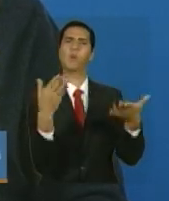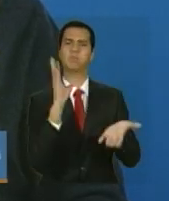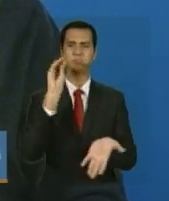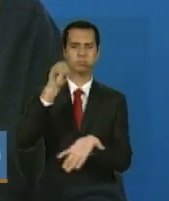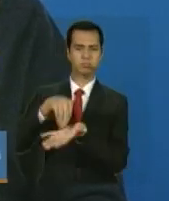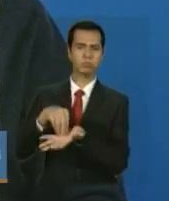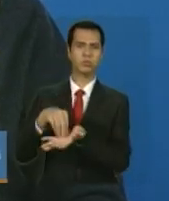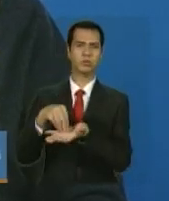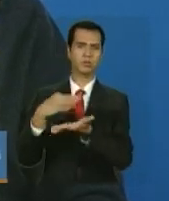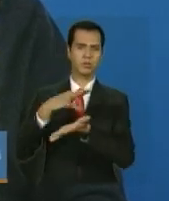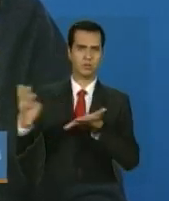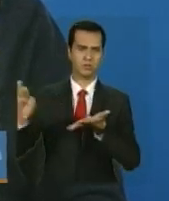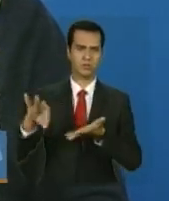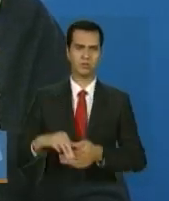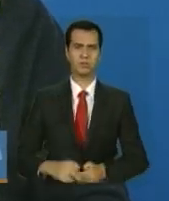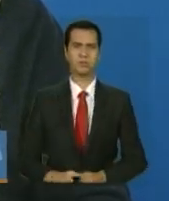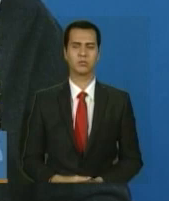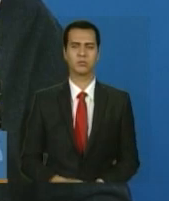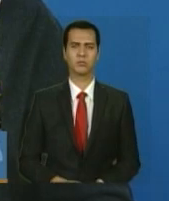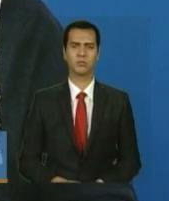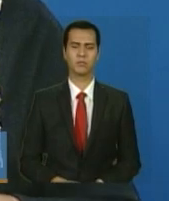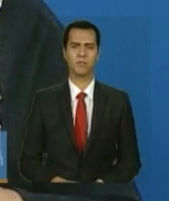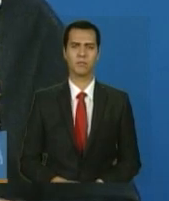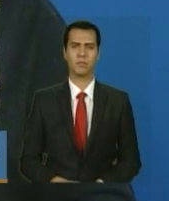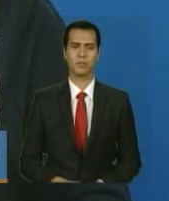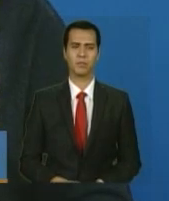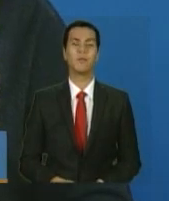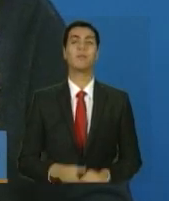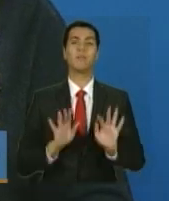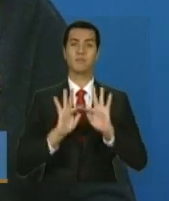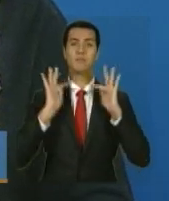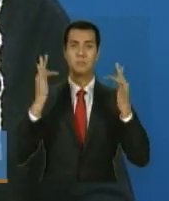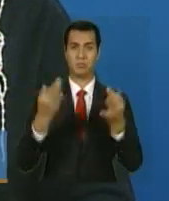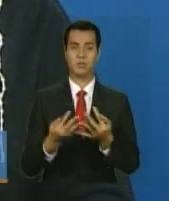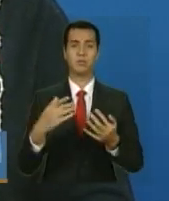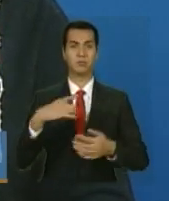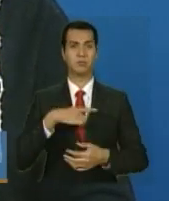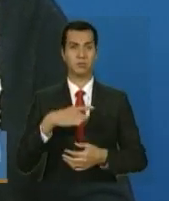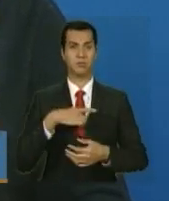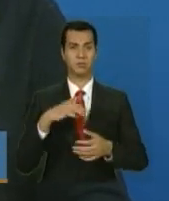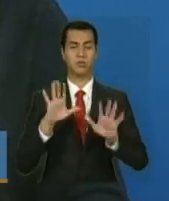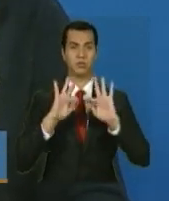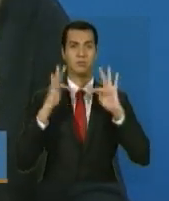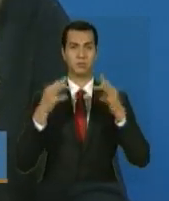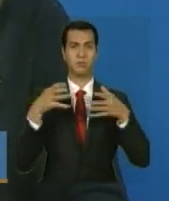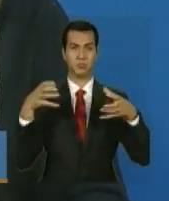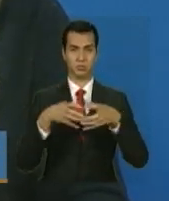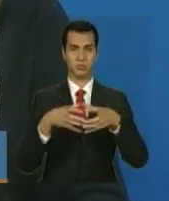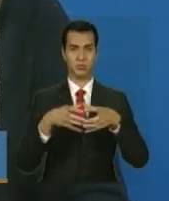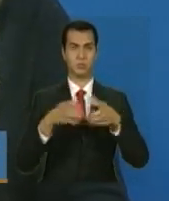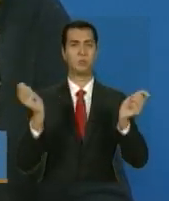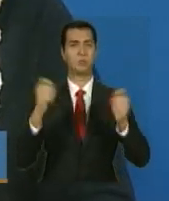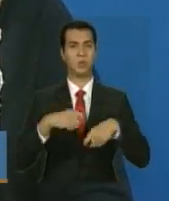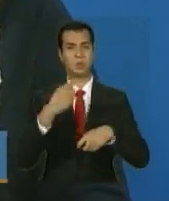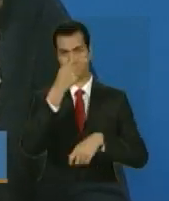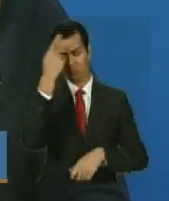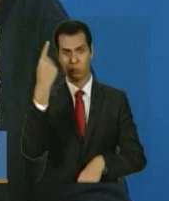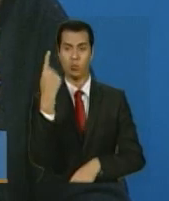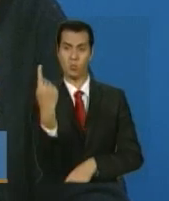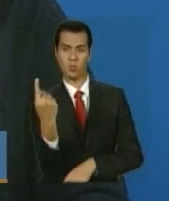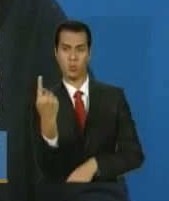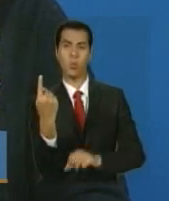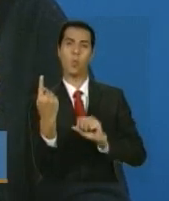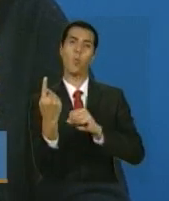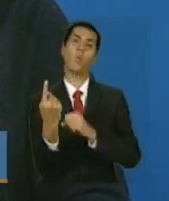a unidade celular, ela é nuclear, ela pode ser composta de uma pessoa ou de